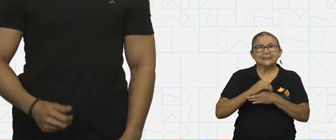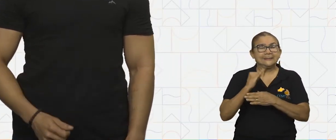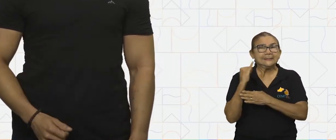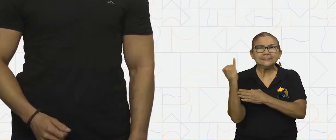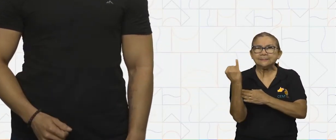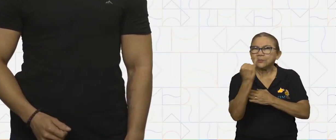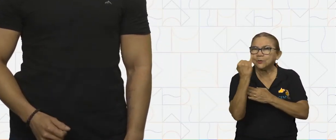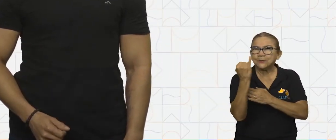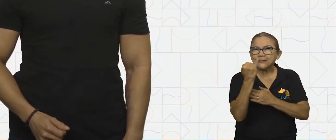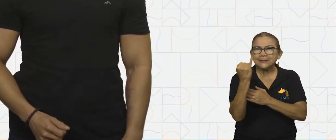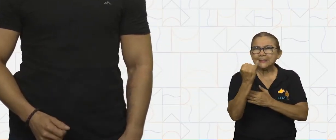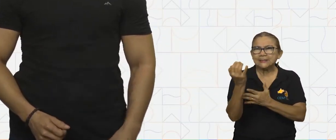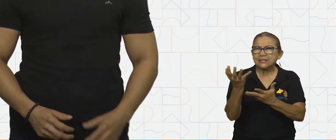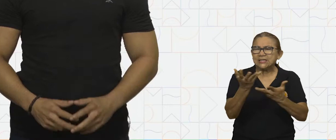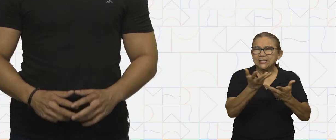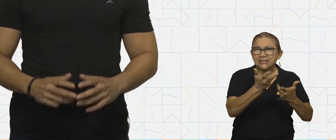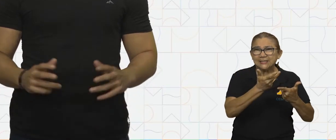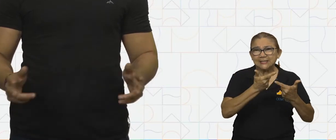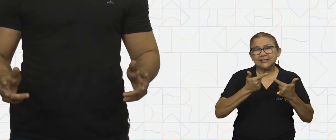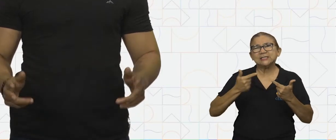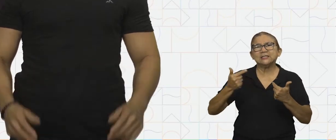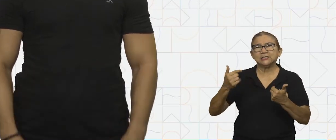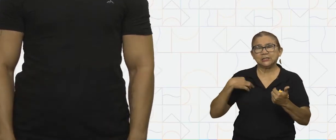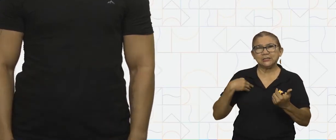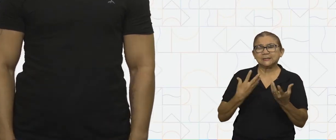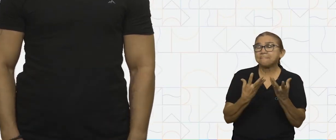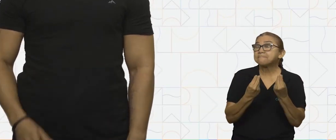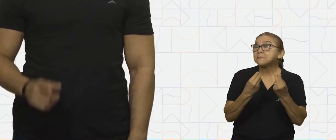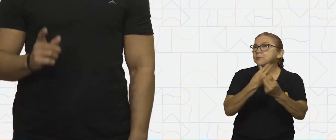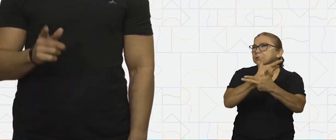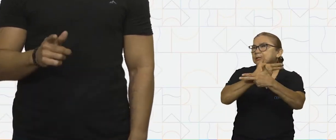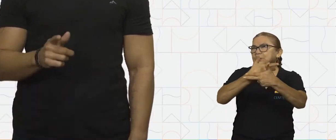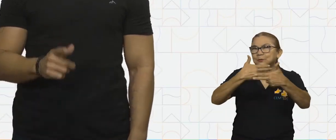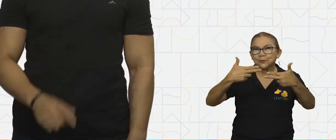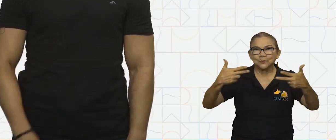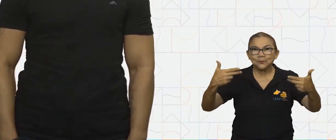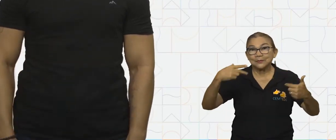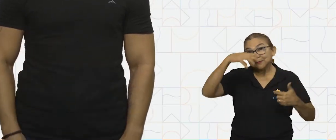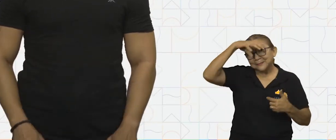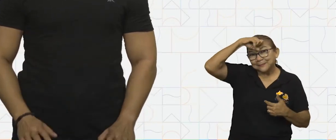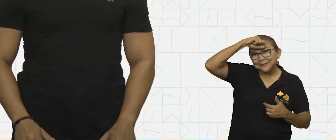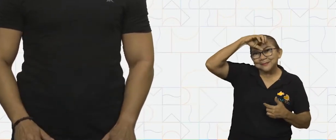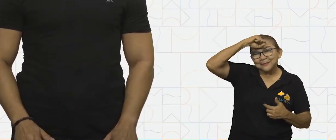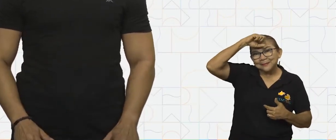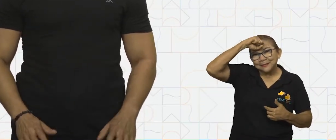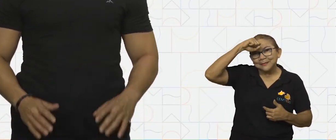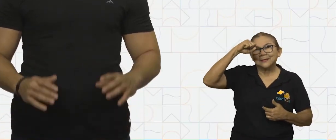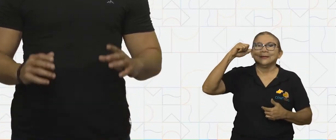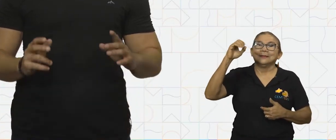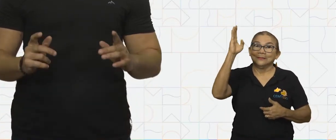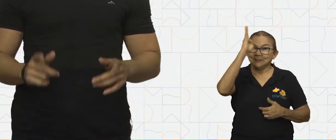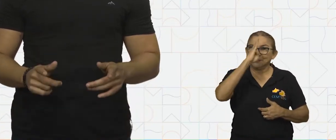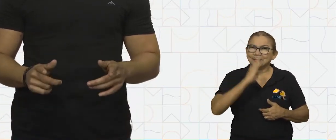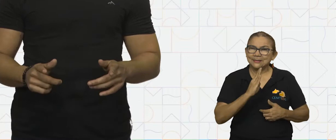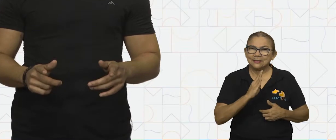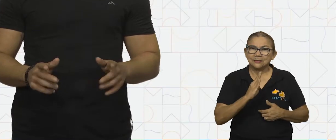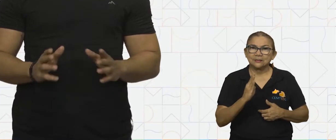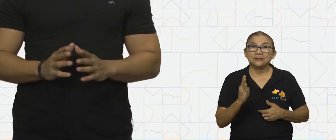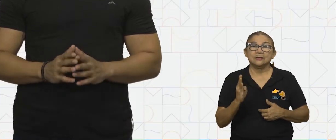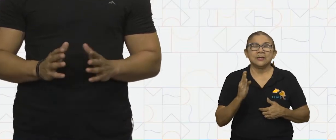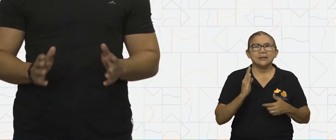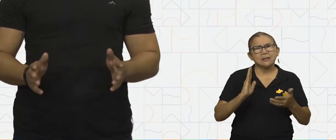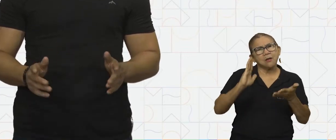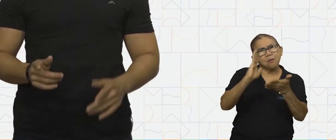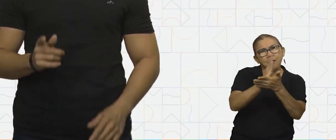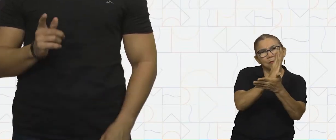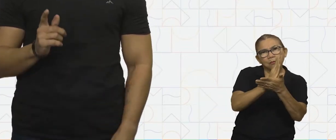de fontes históricas disponíveis. Tem bastante coisa para estudar sobre esse período do Brasil. Contudo, vamos estudar algumas partes